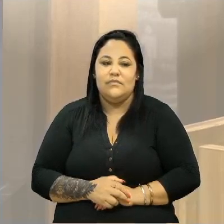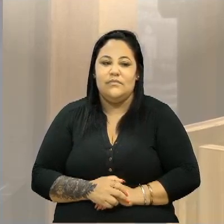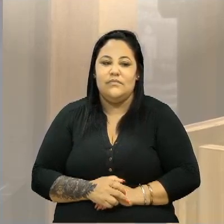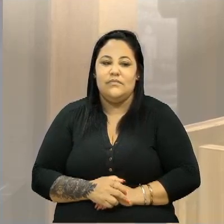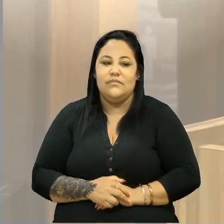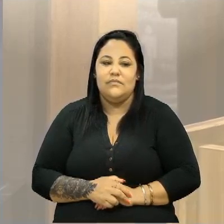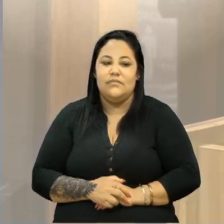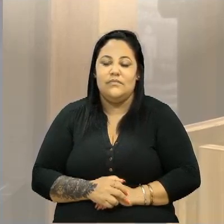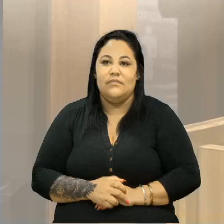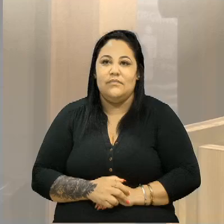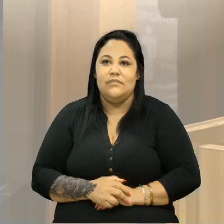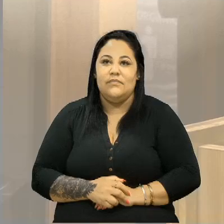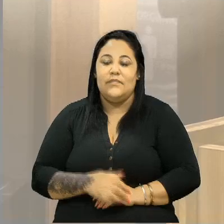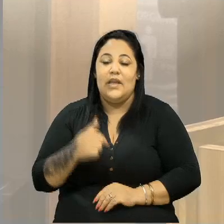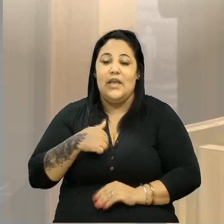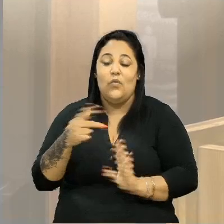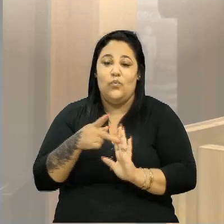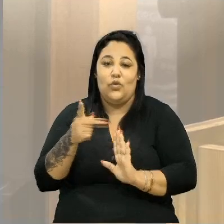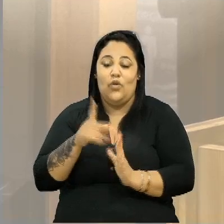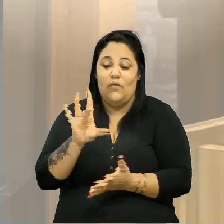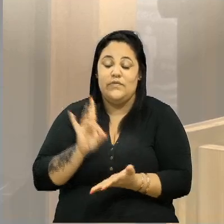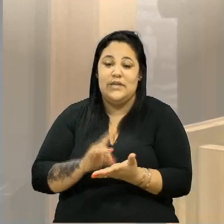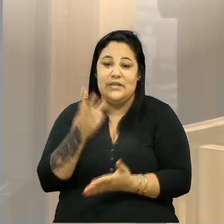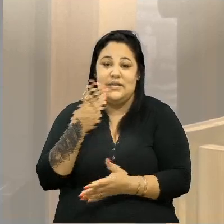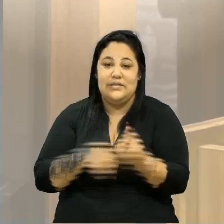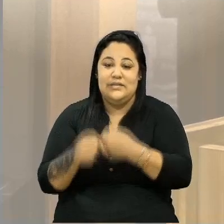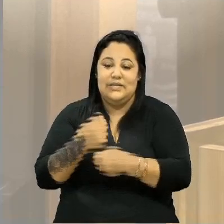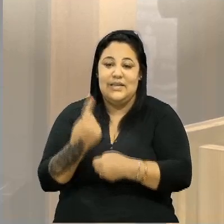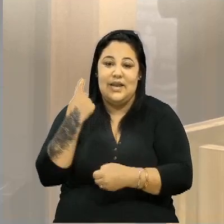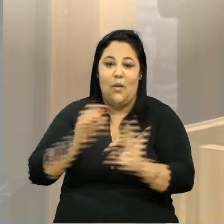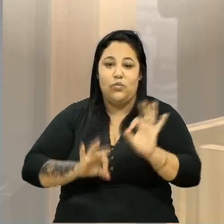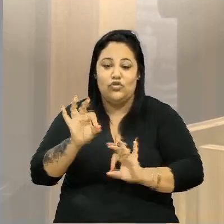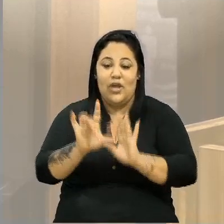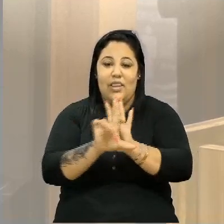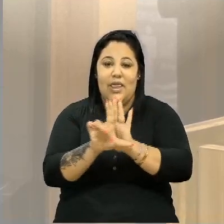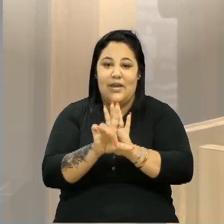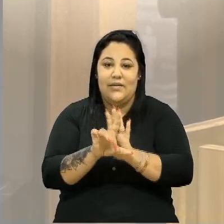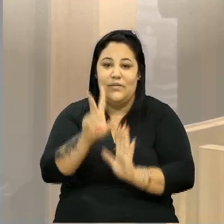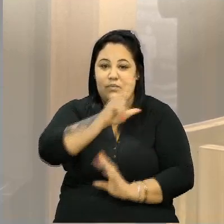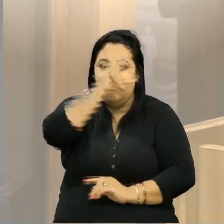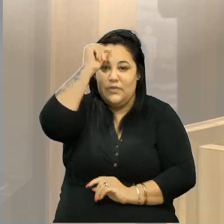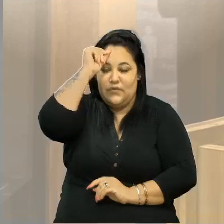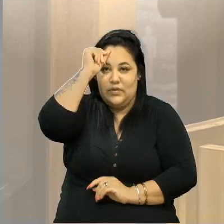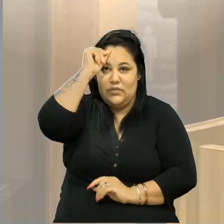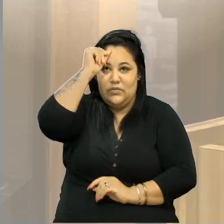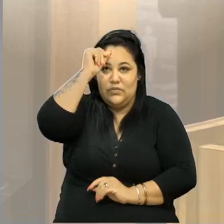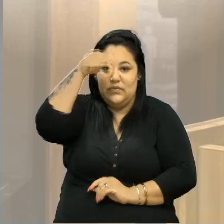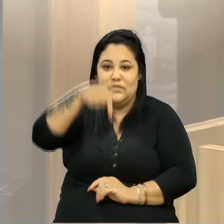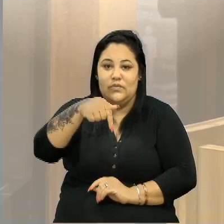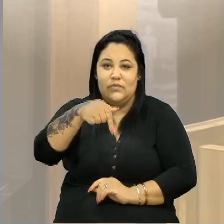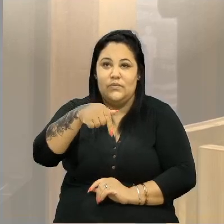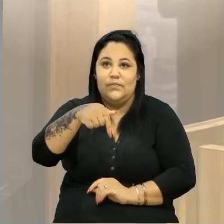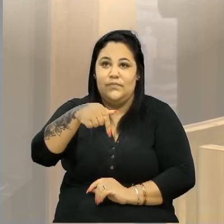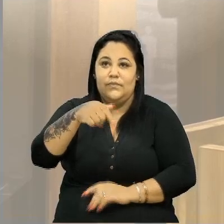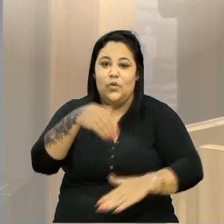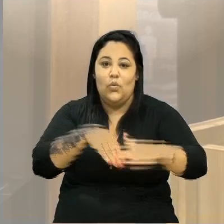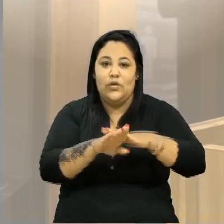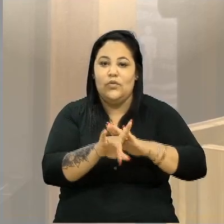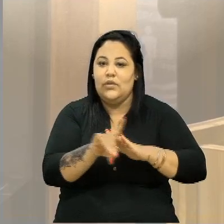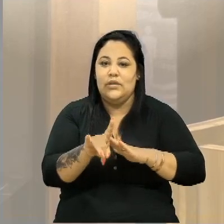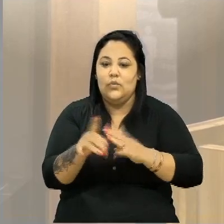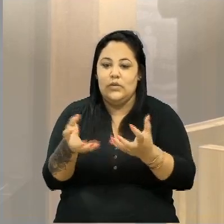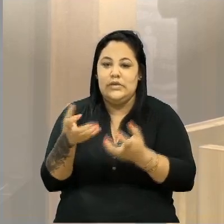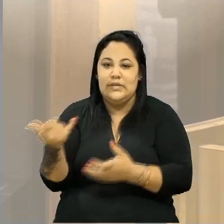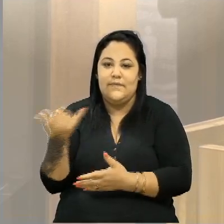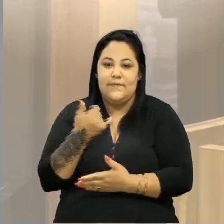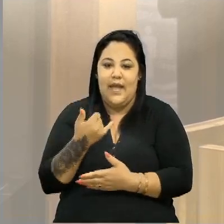eu protocolei há 3 anos atrás, era para ser um projeto de lei. O prefeito engavetou ele lá, não quis mandar para cá de